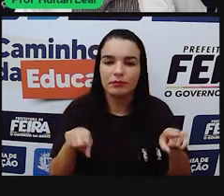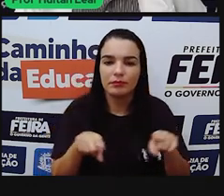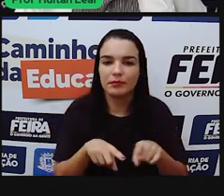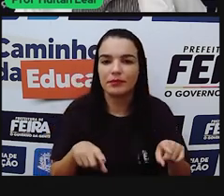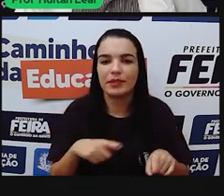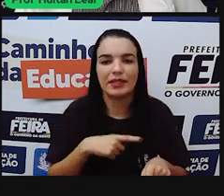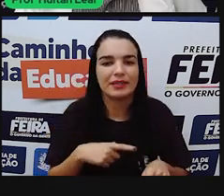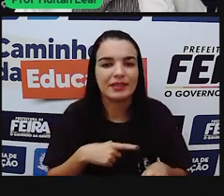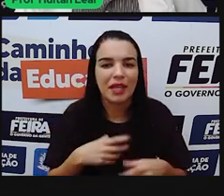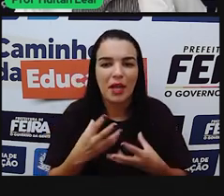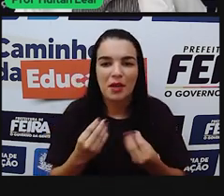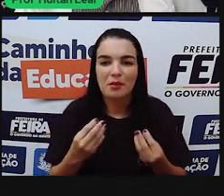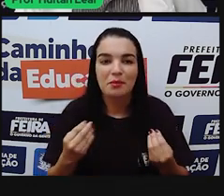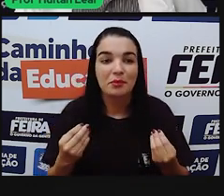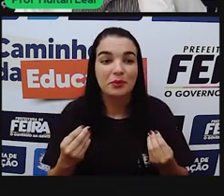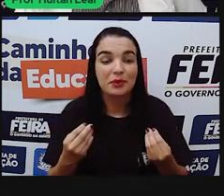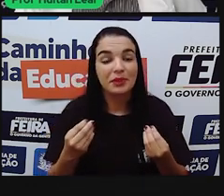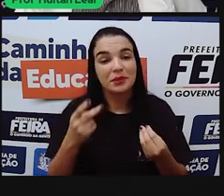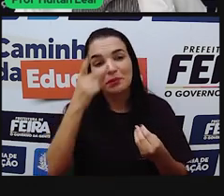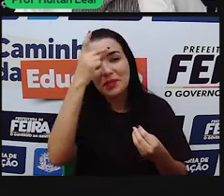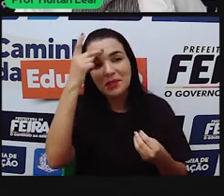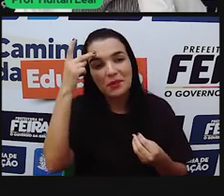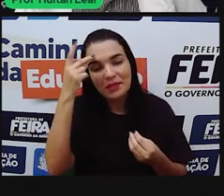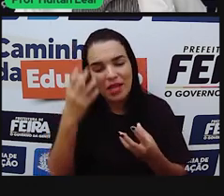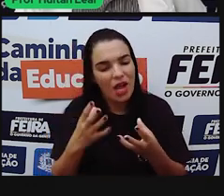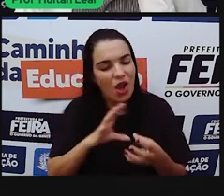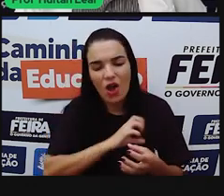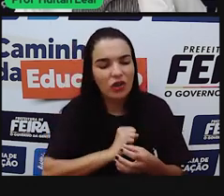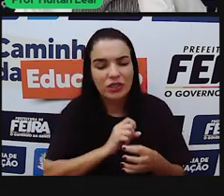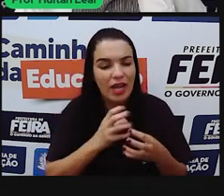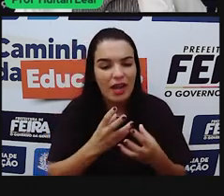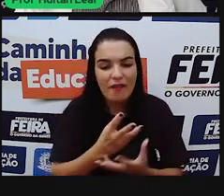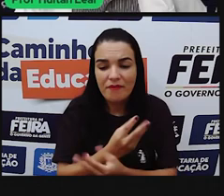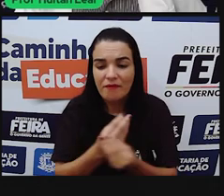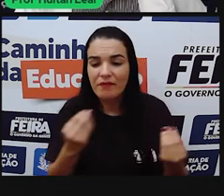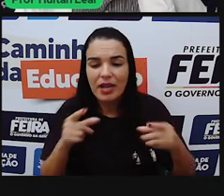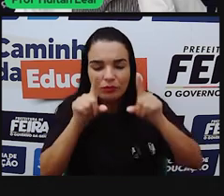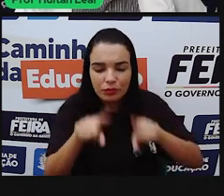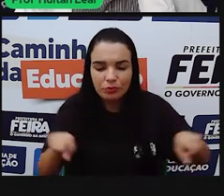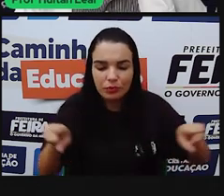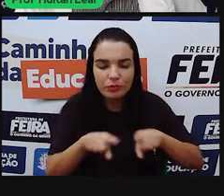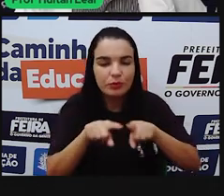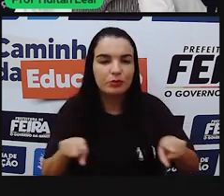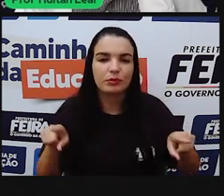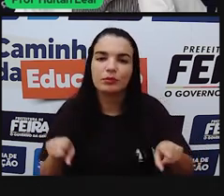ecléticos, que gostam de vários estilos, mas a música é um